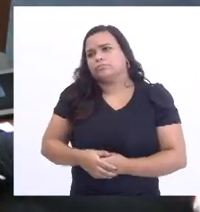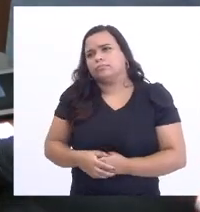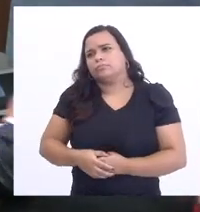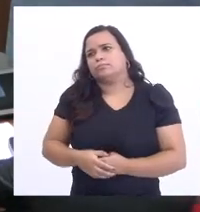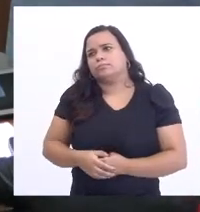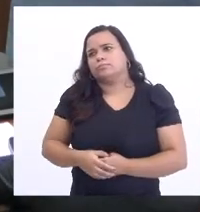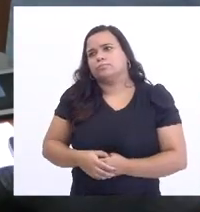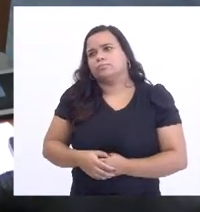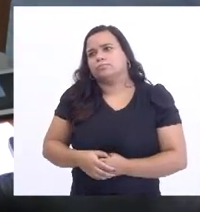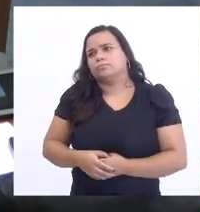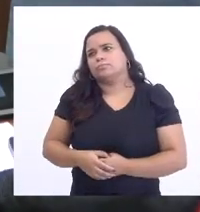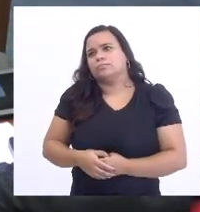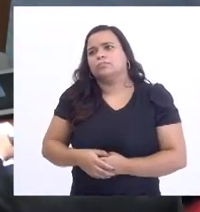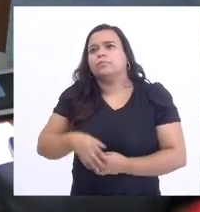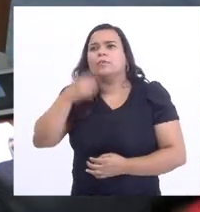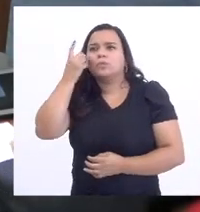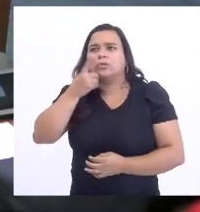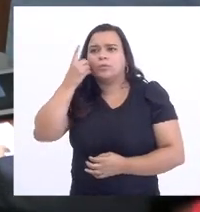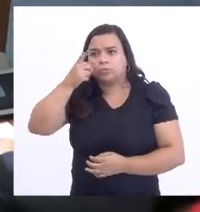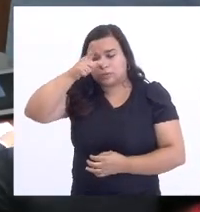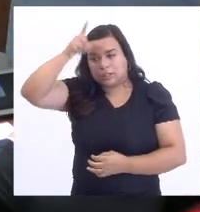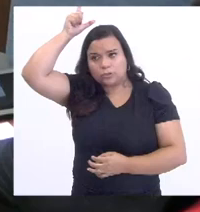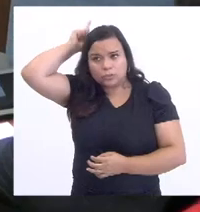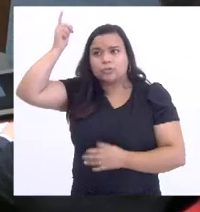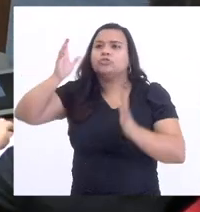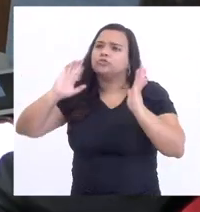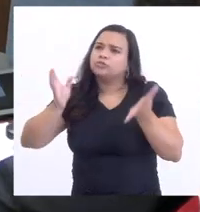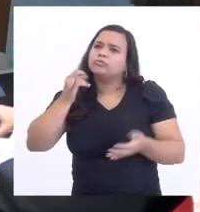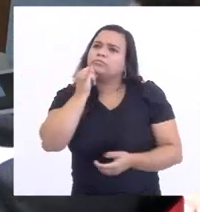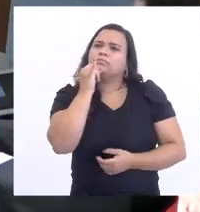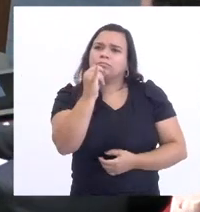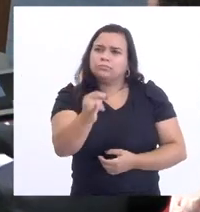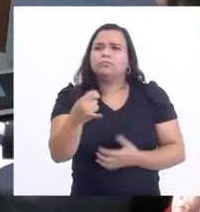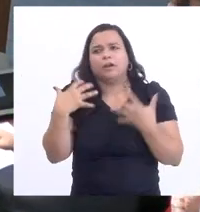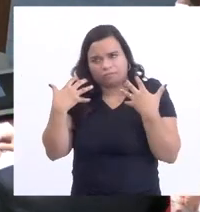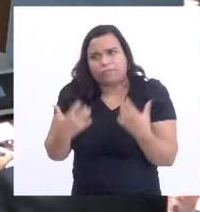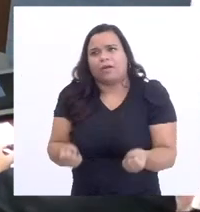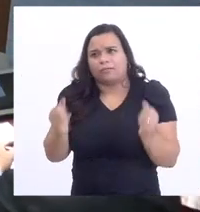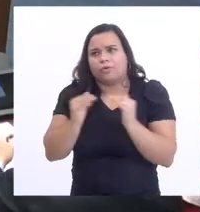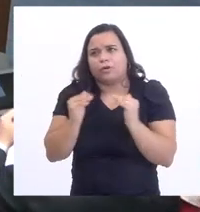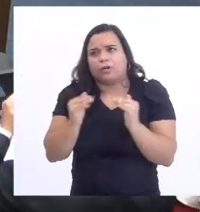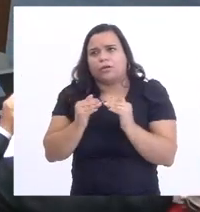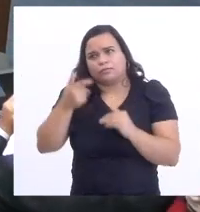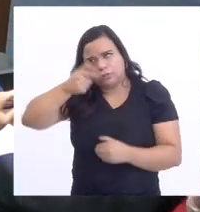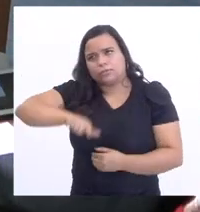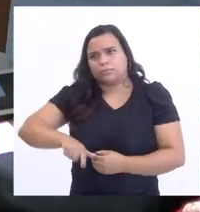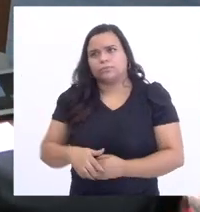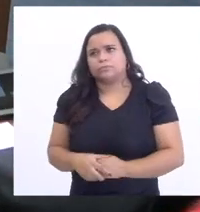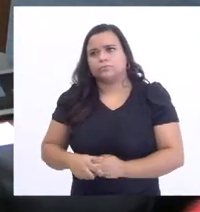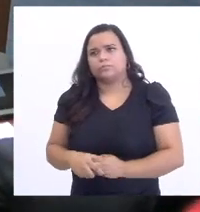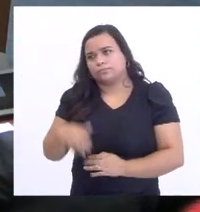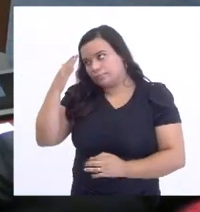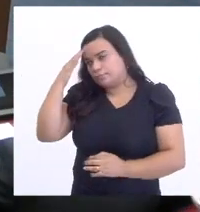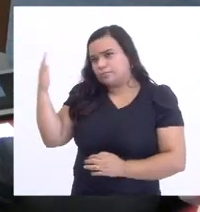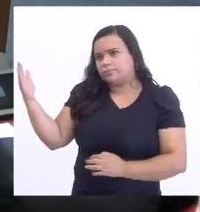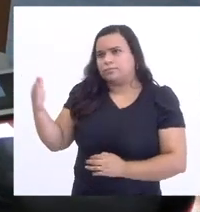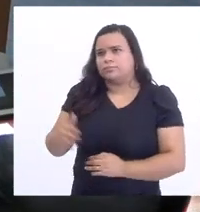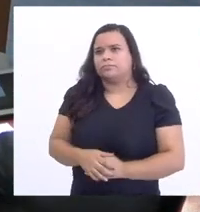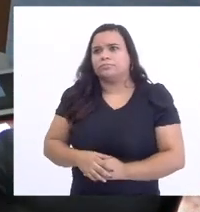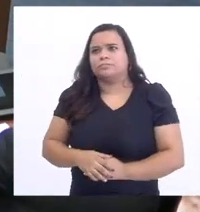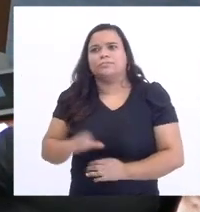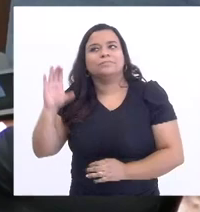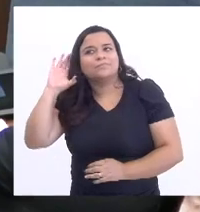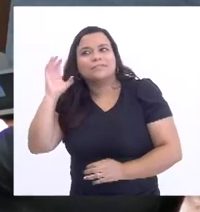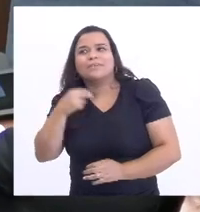Parecer do deputado Luiz Paulo? Já emiti, presidente. Parecer favorável. Repito. Obrigado. Novamente. Escuta a voz de Vossa